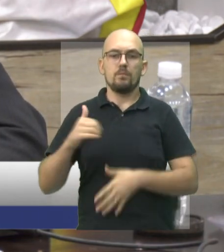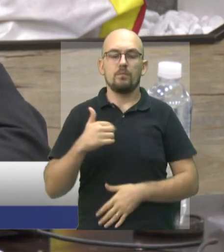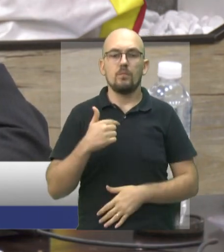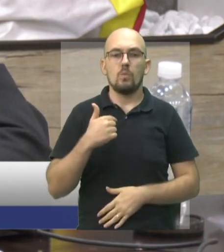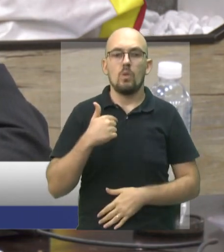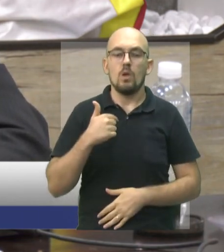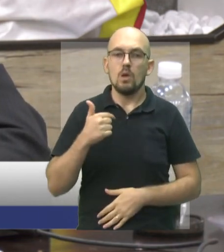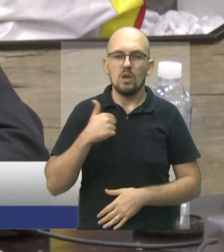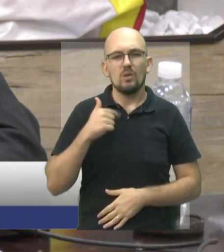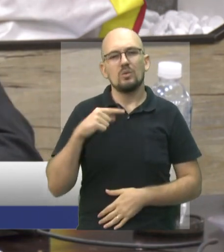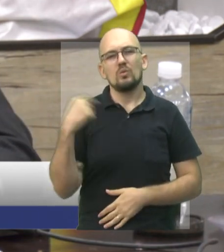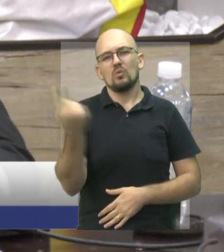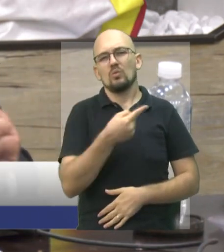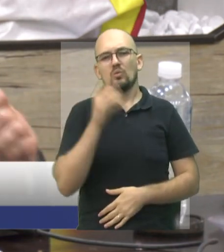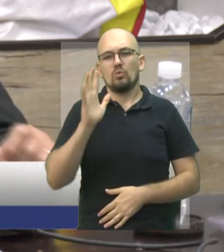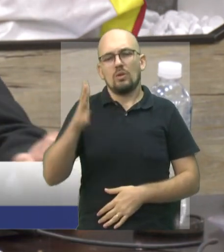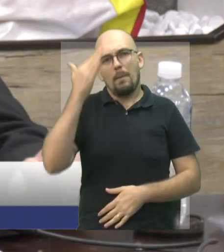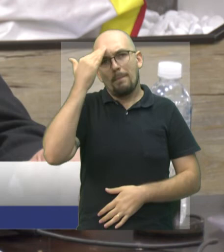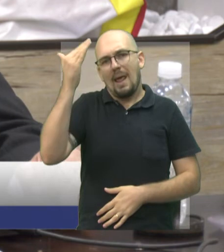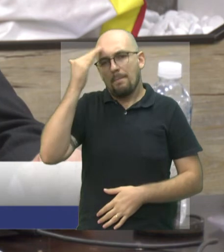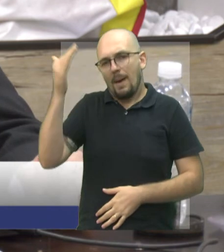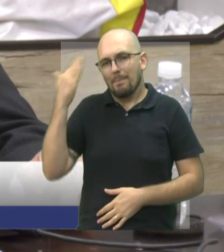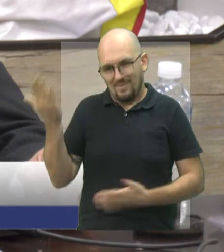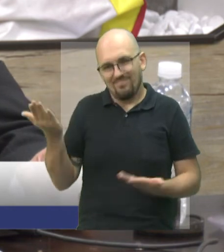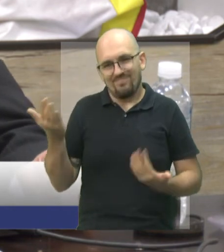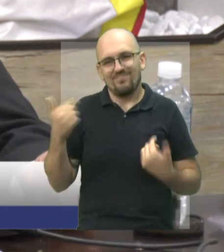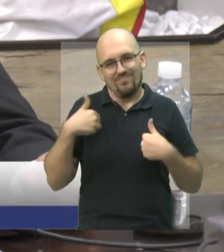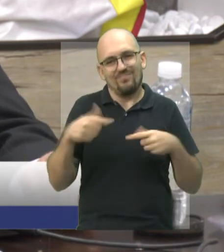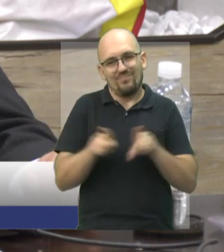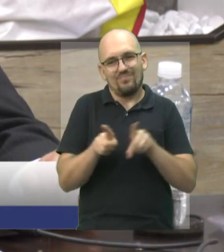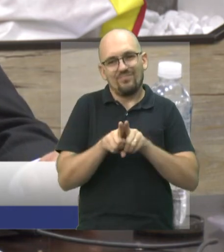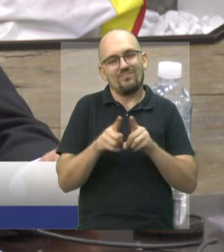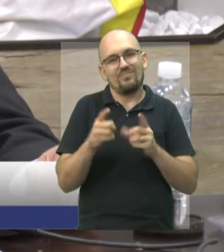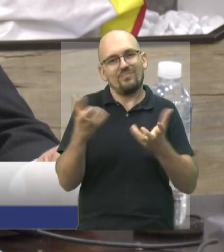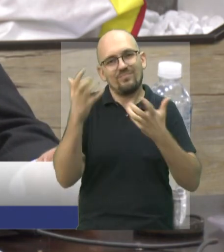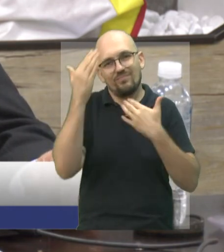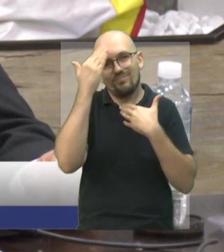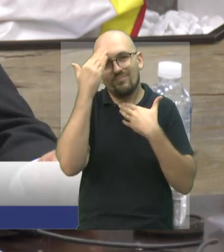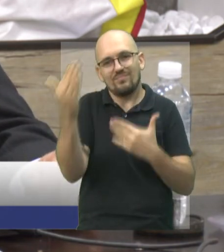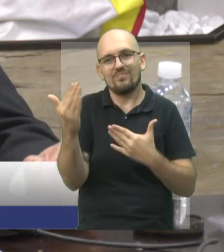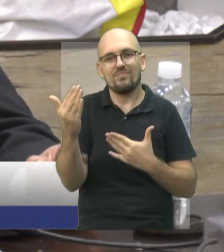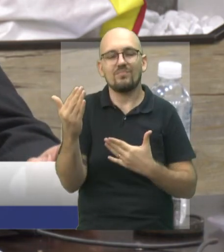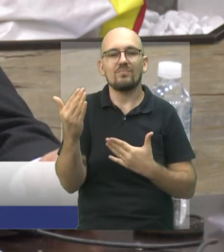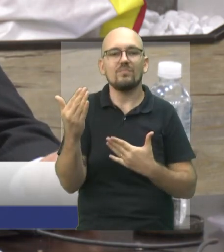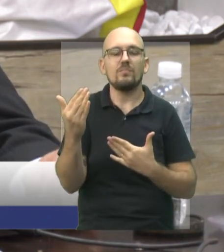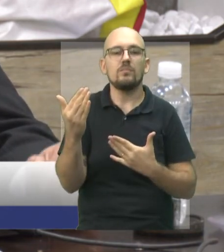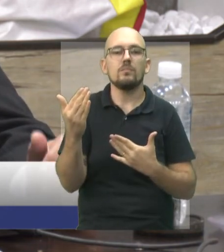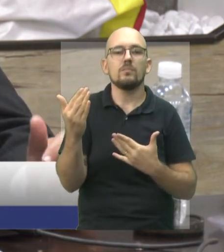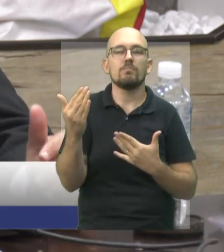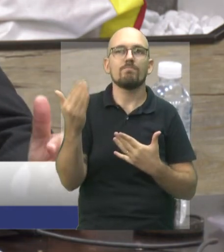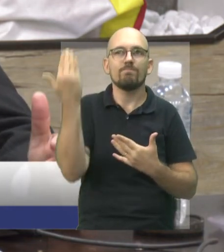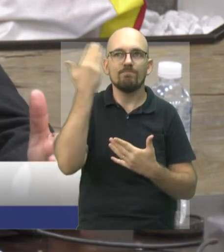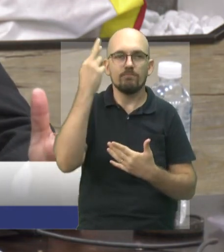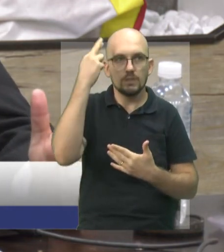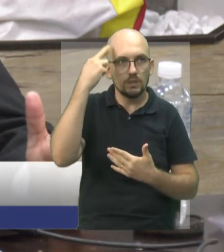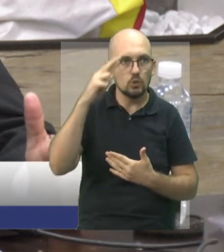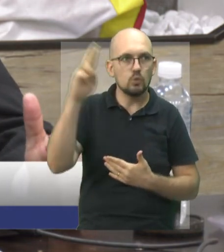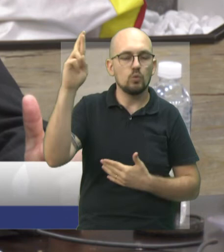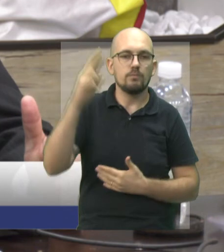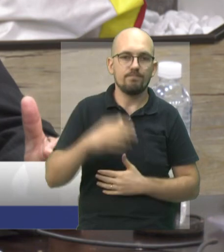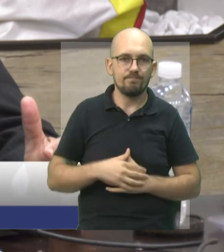como todo mundo fez o seu agradecimento, sempre levando a voz ao nosso Senhor, os